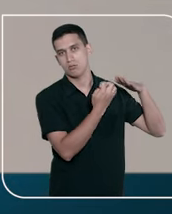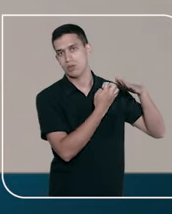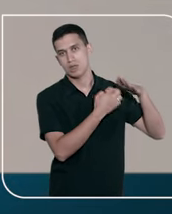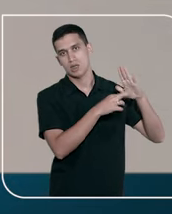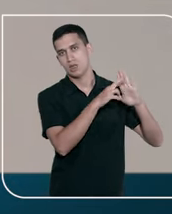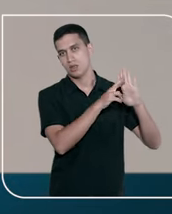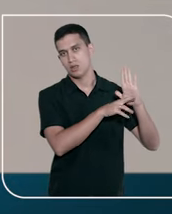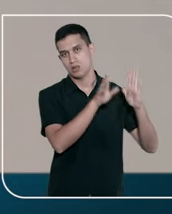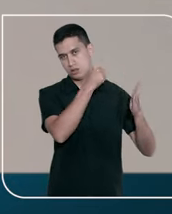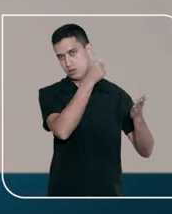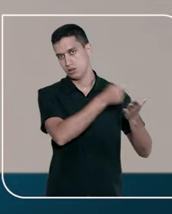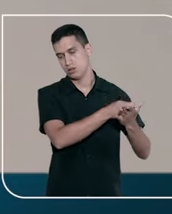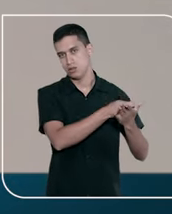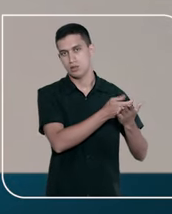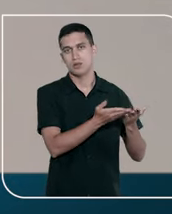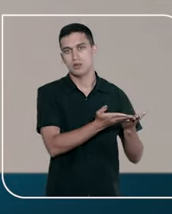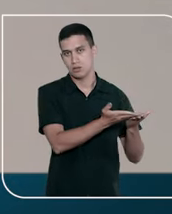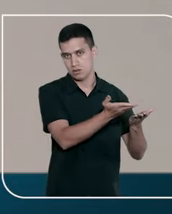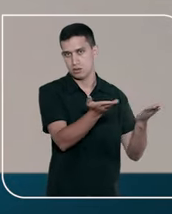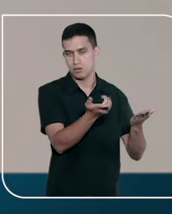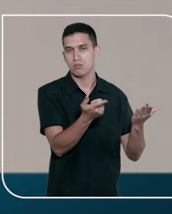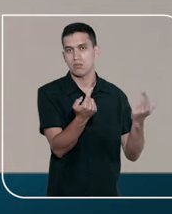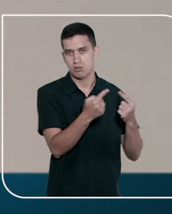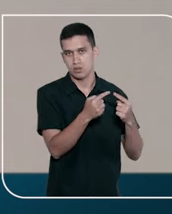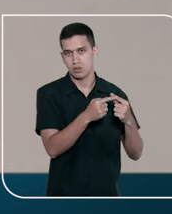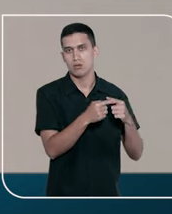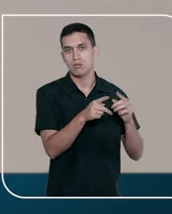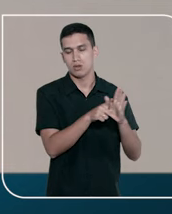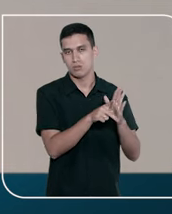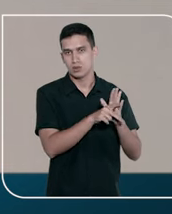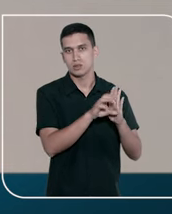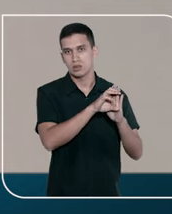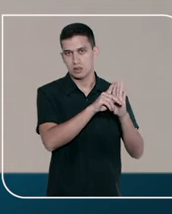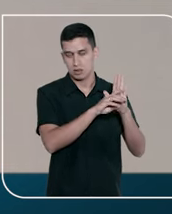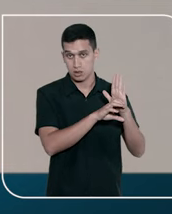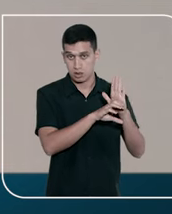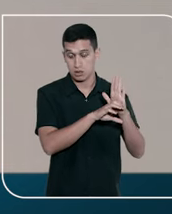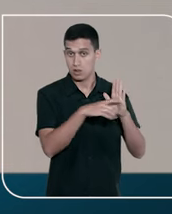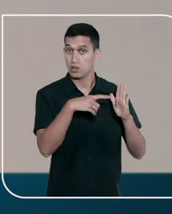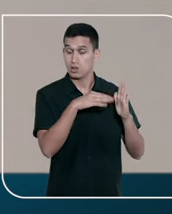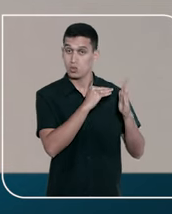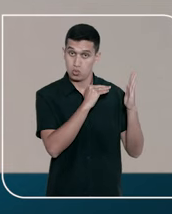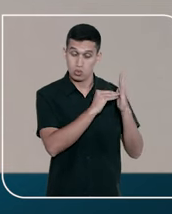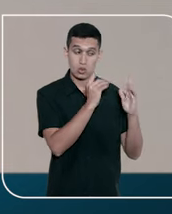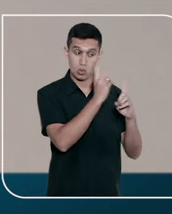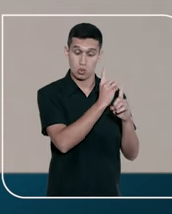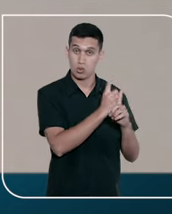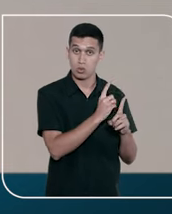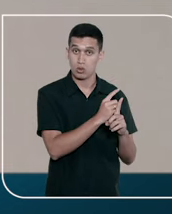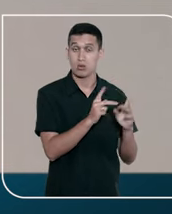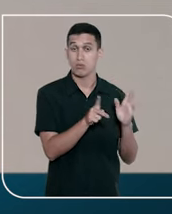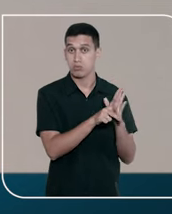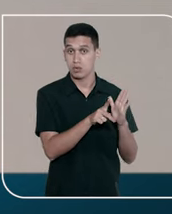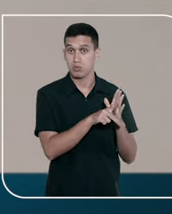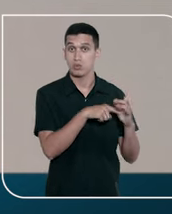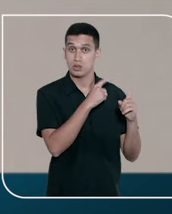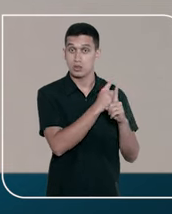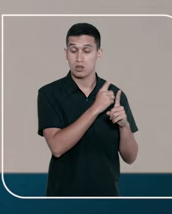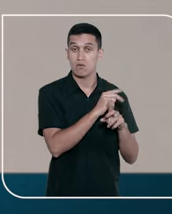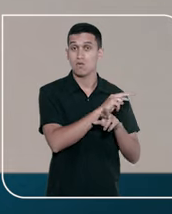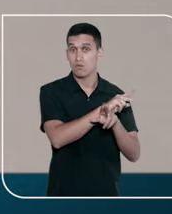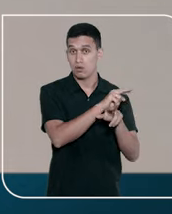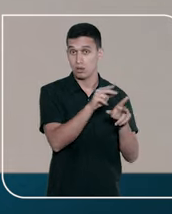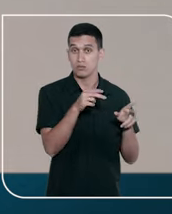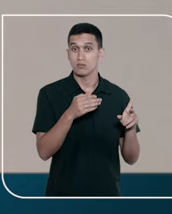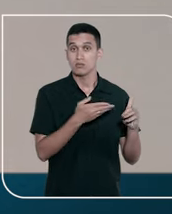sempre dispõe, observando que dispõe o Código de Defesa do Consumidor, claramente acerca das condições em